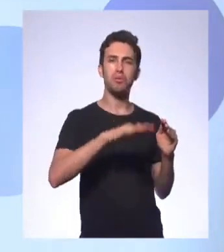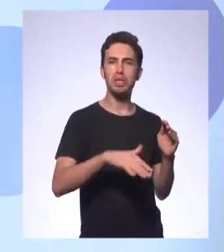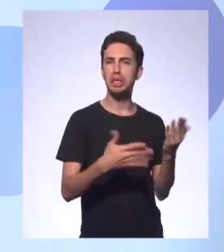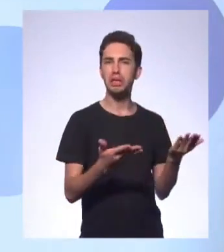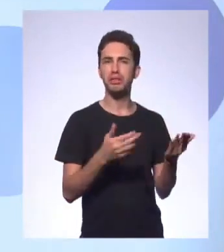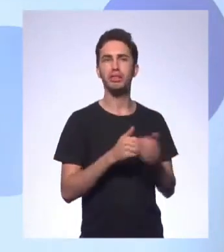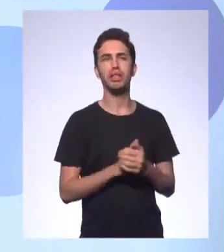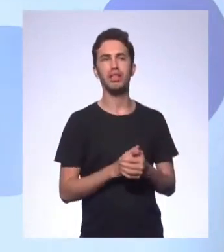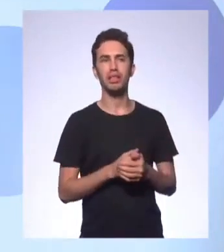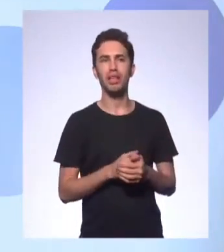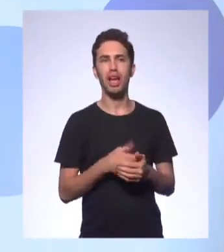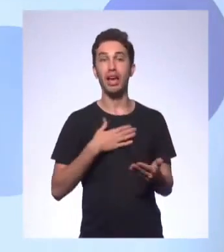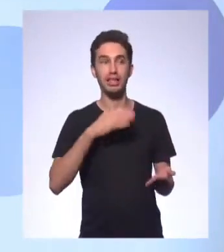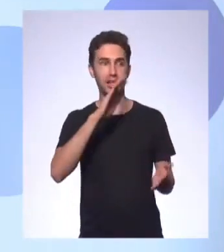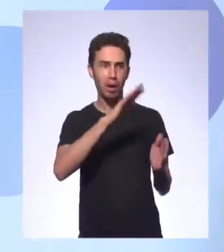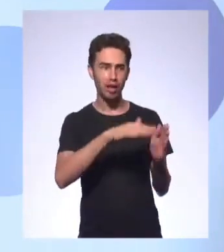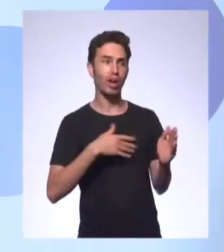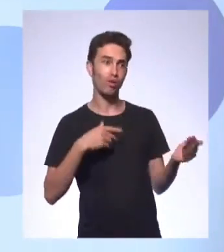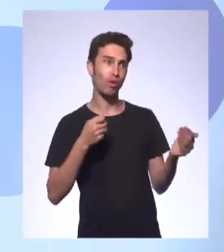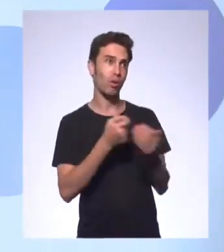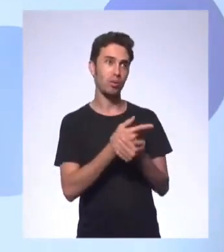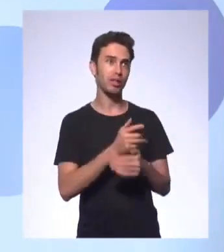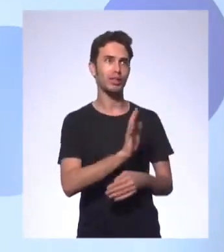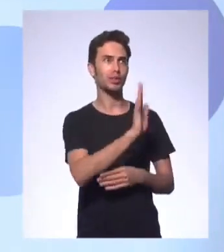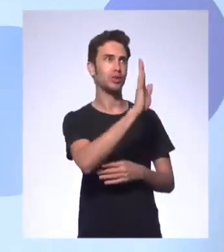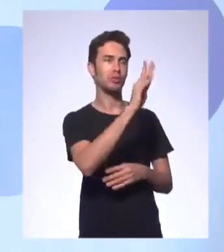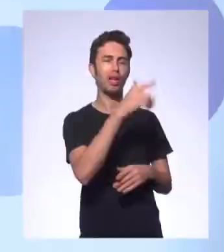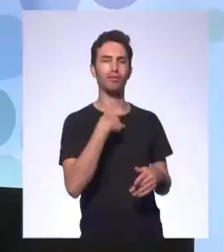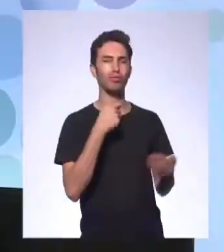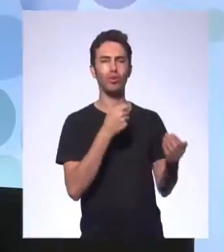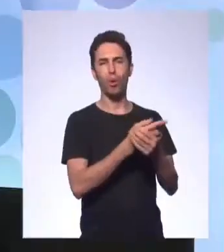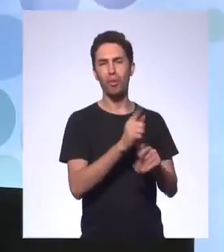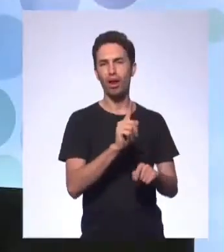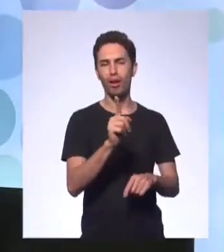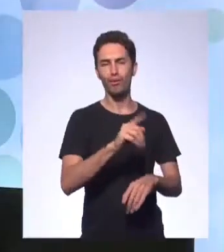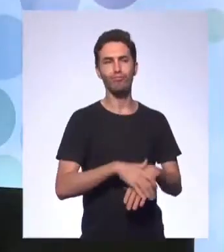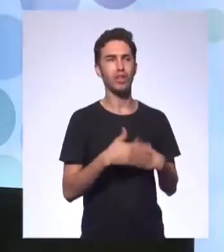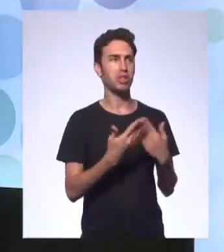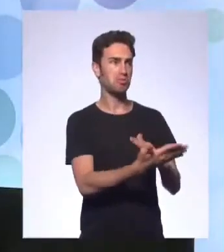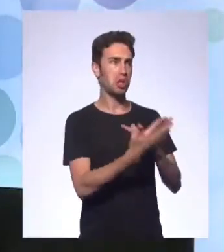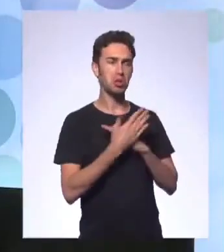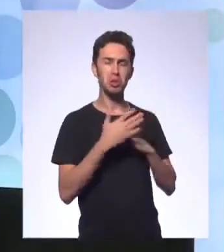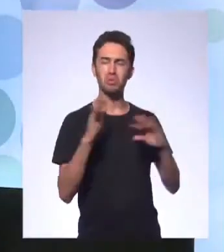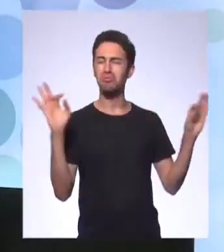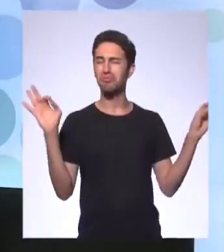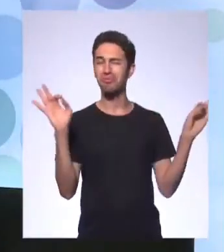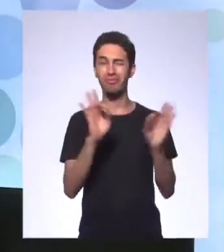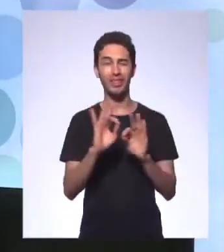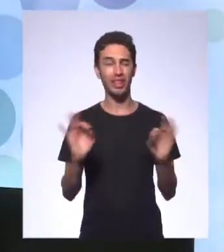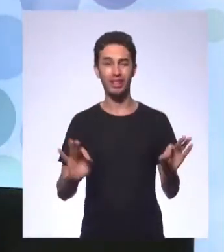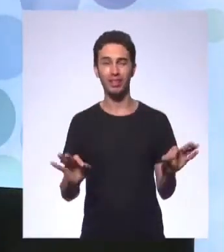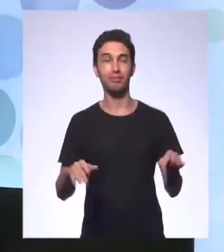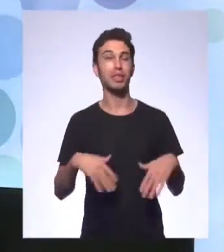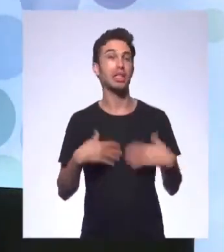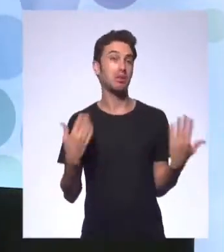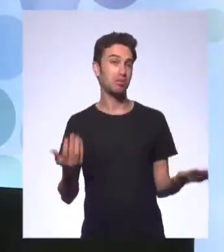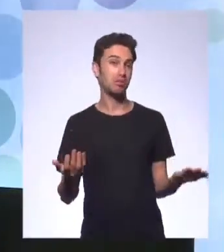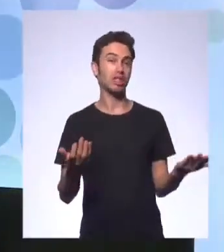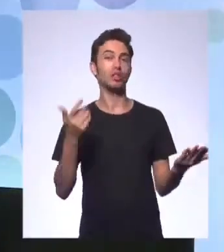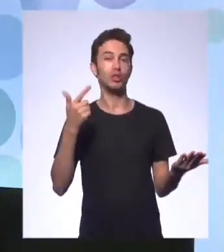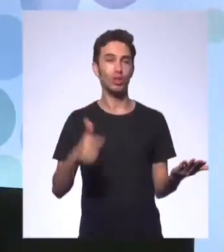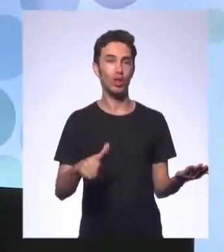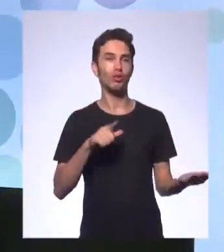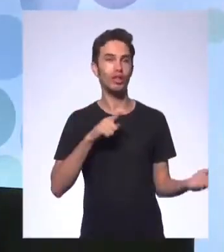né? Se baixar, eu vou comprar. Se subir, não. Então não me ajudou em nada, né? Então, apesar de eu ter novamente